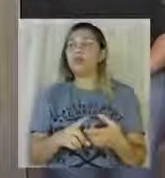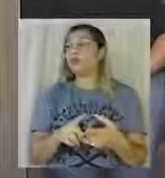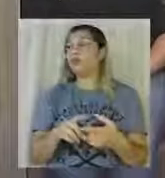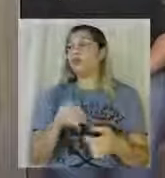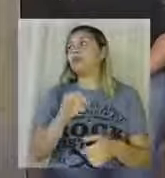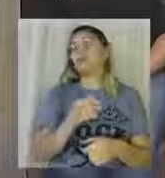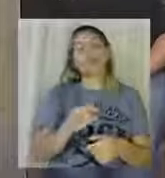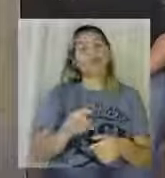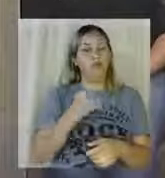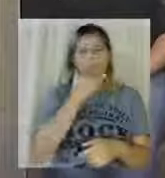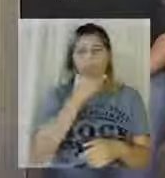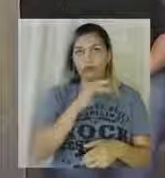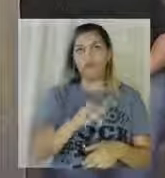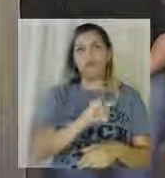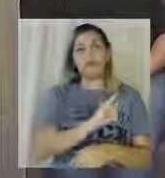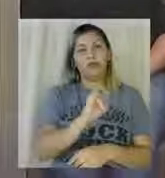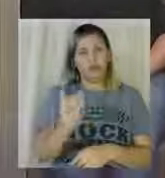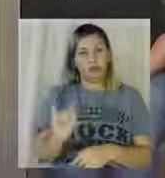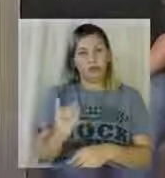instrutora na área.